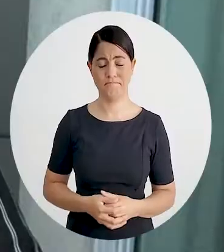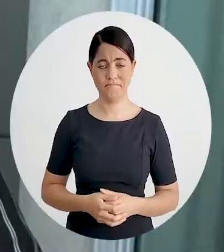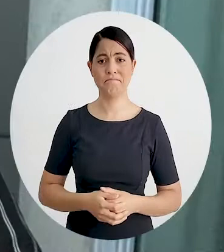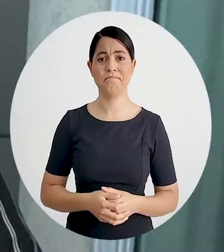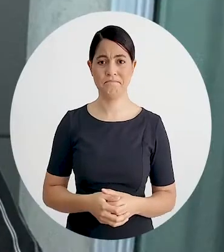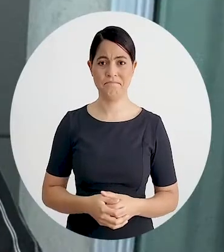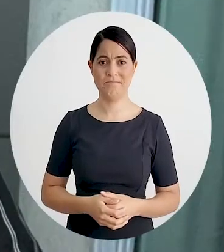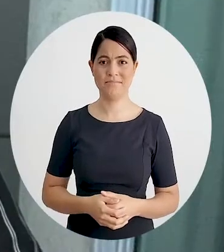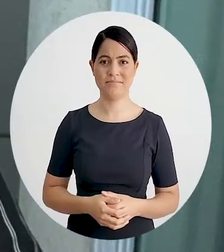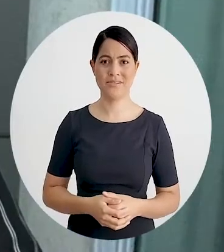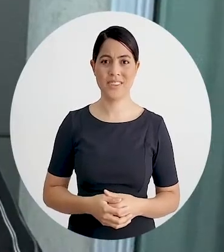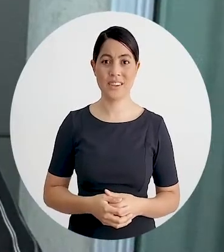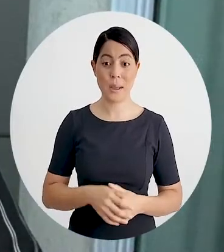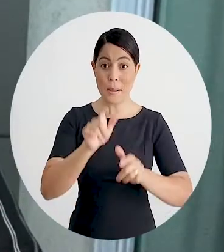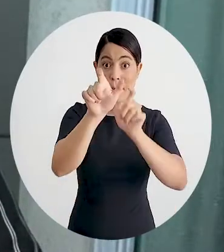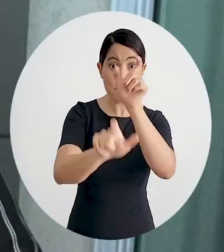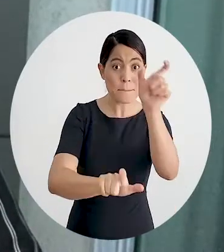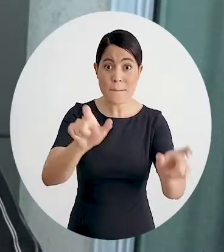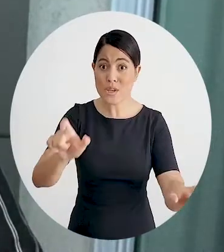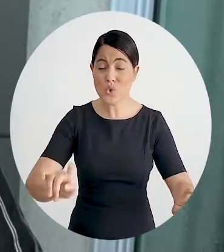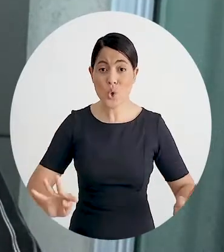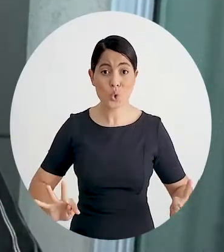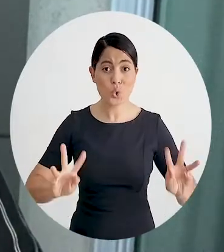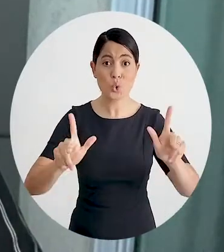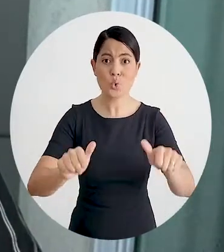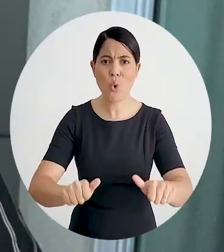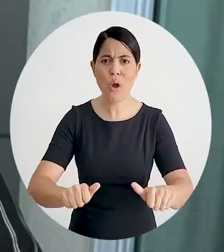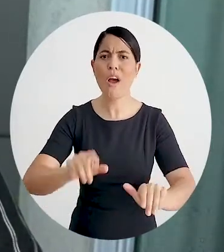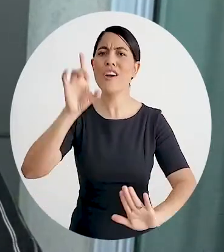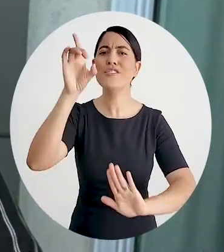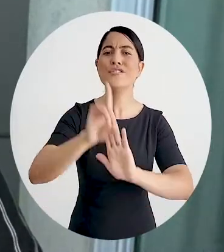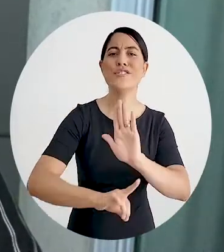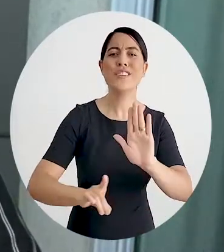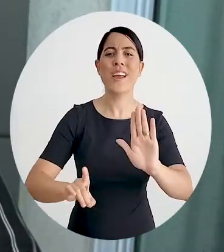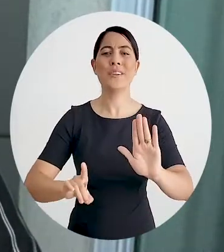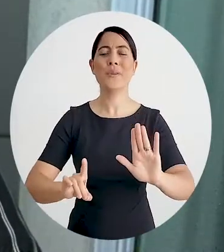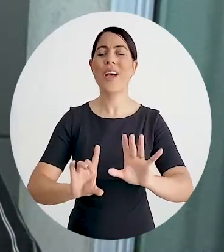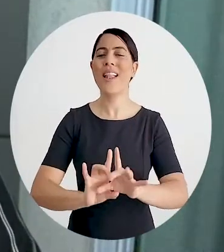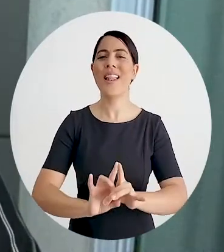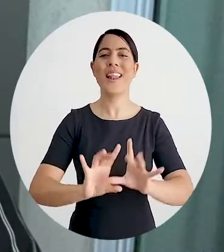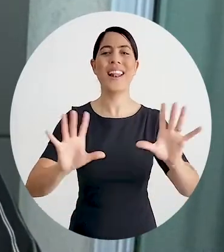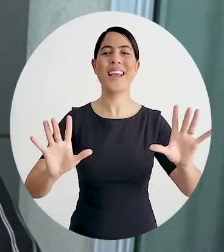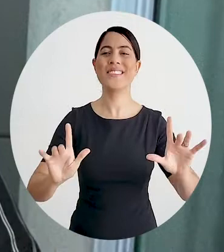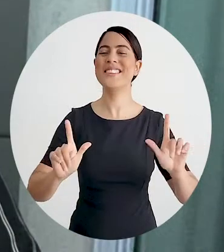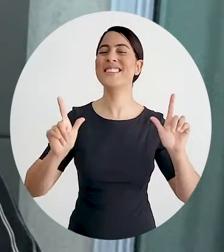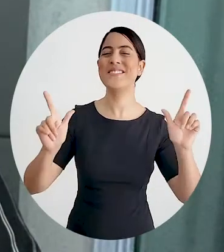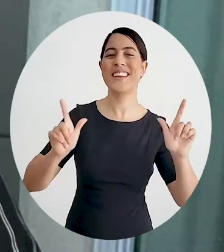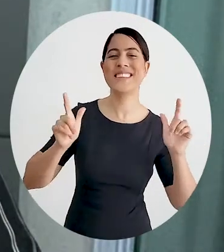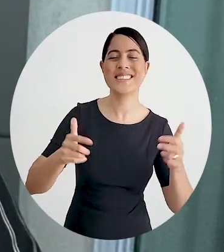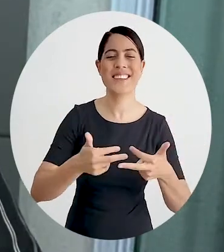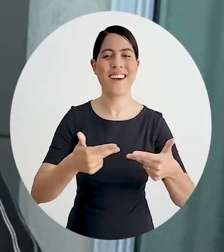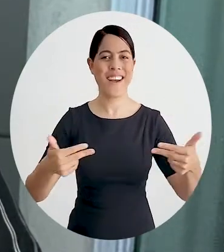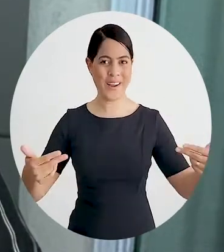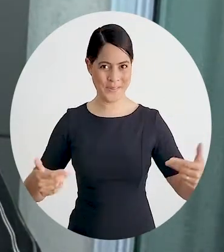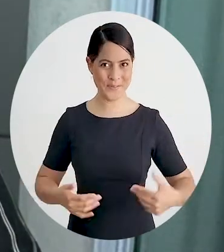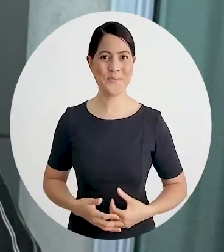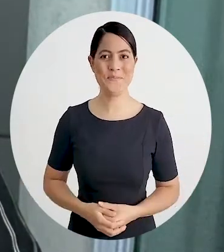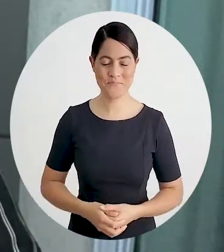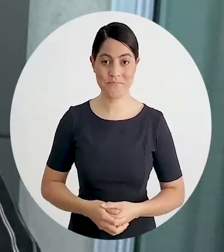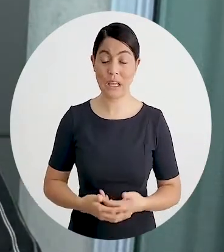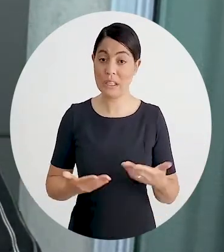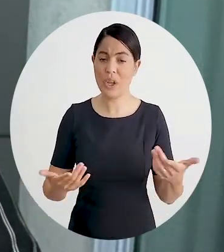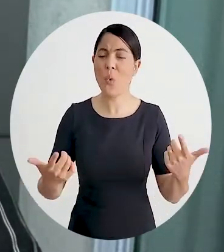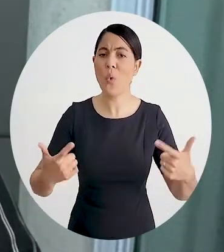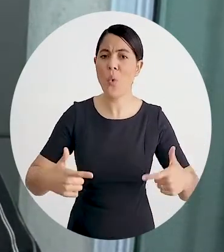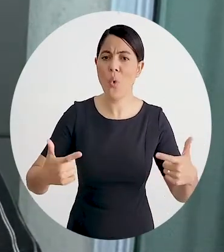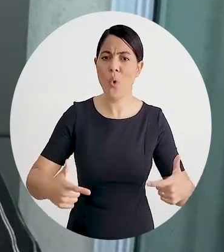adaptação. Todos têm direito à diversão. E isso é uma garantia que está na Constituição Federal, na Convenção